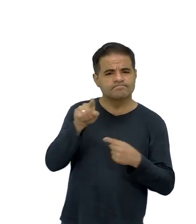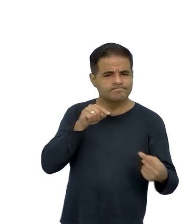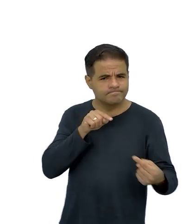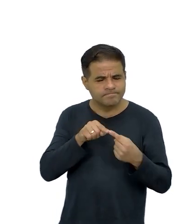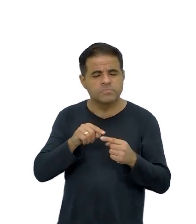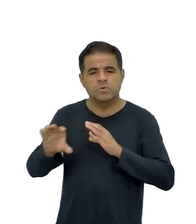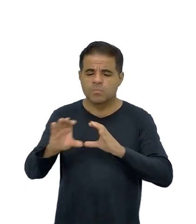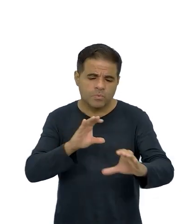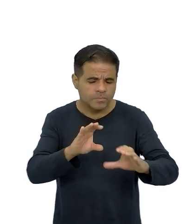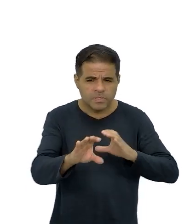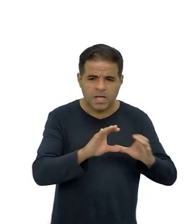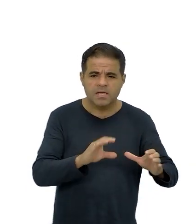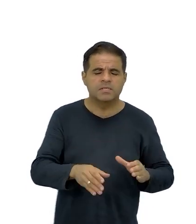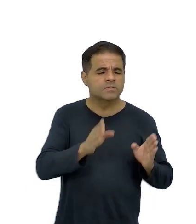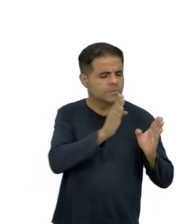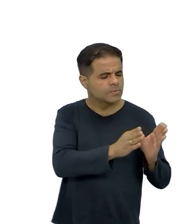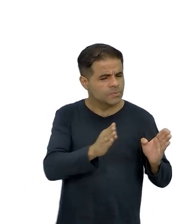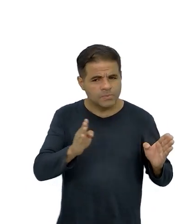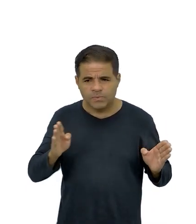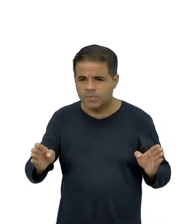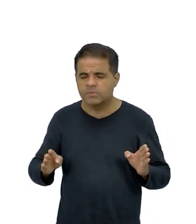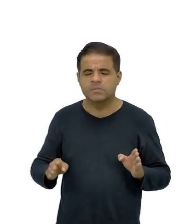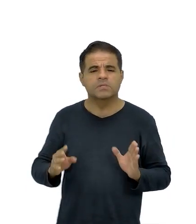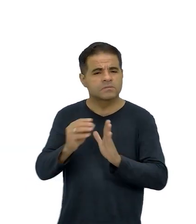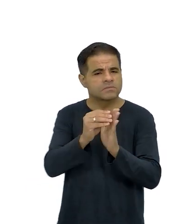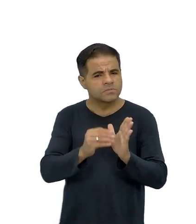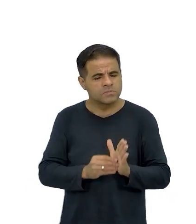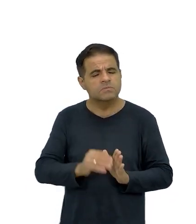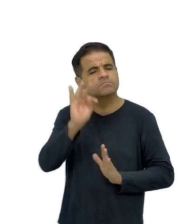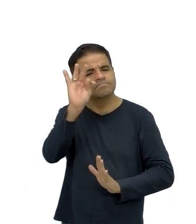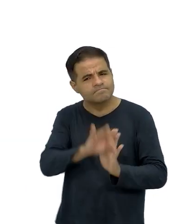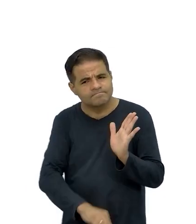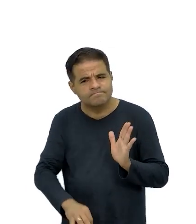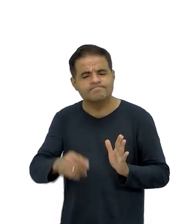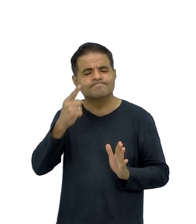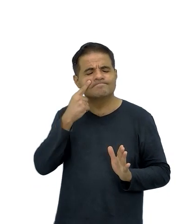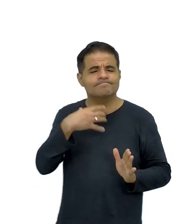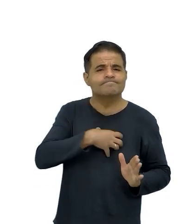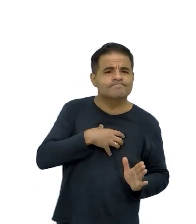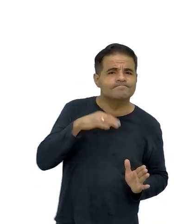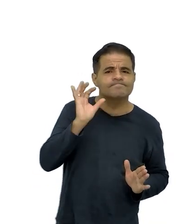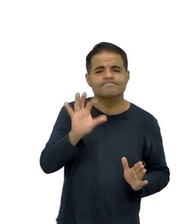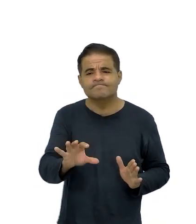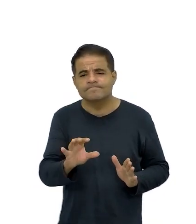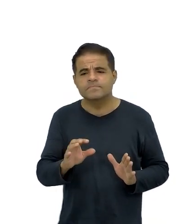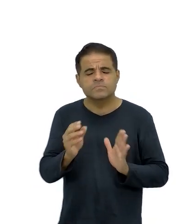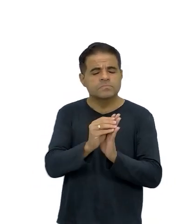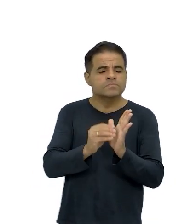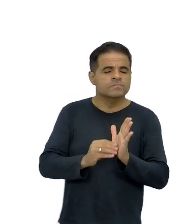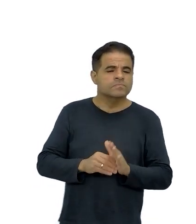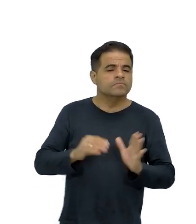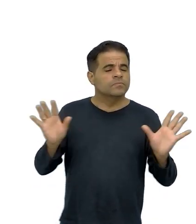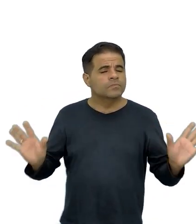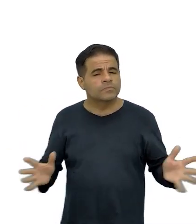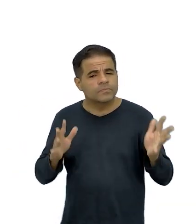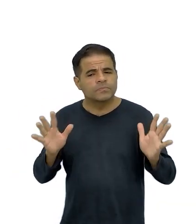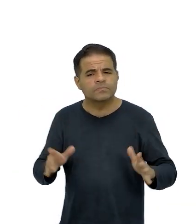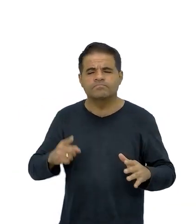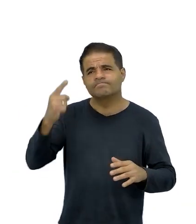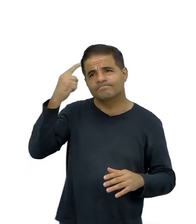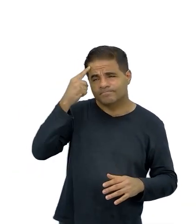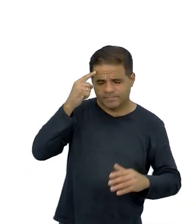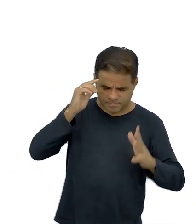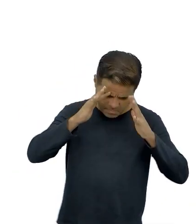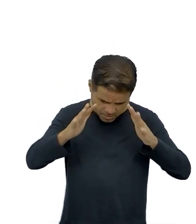propósito comunicativo dessa sequência é pontuar um texto, vendo o sentido que essa pontuação promove e